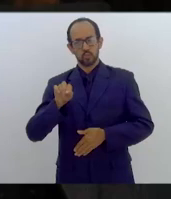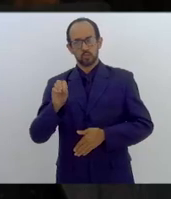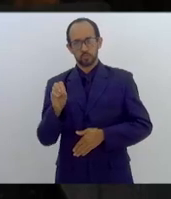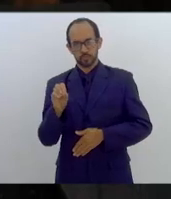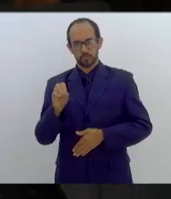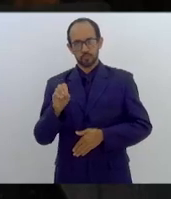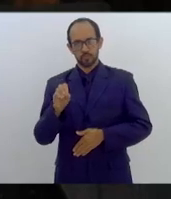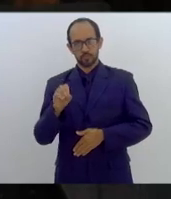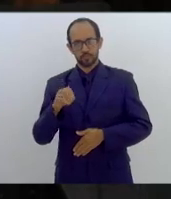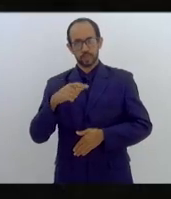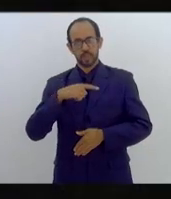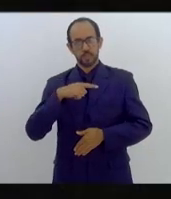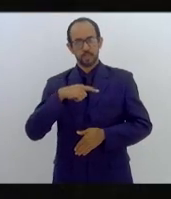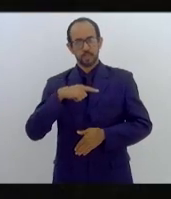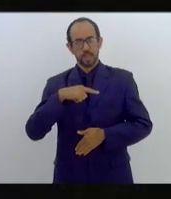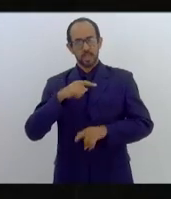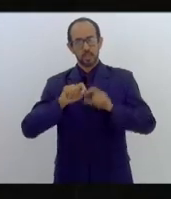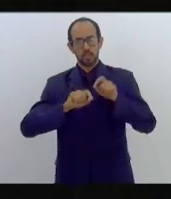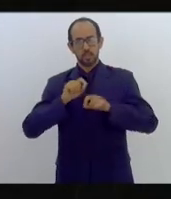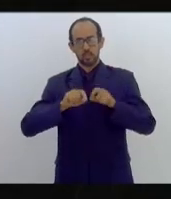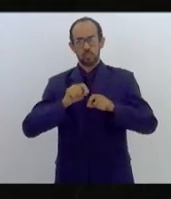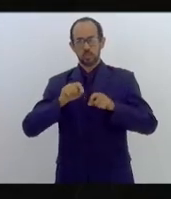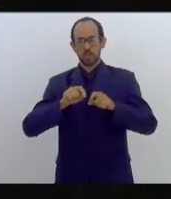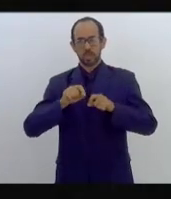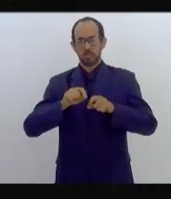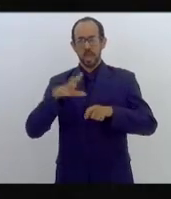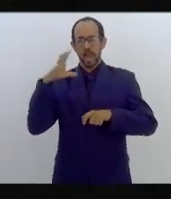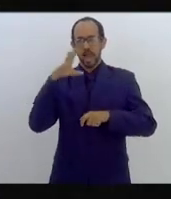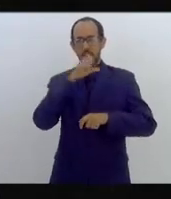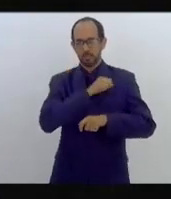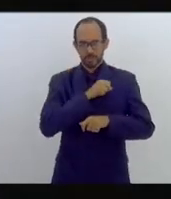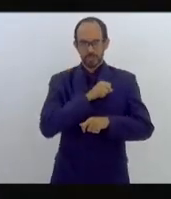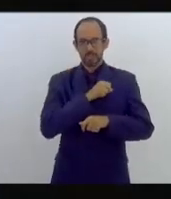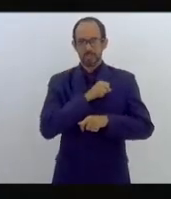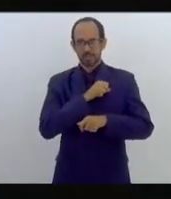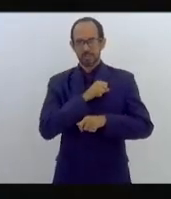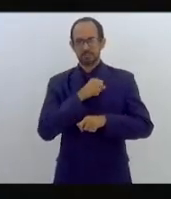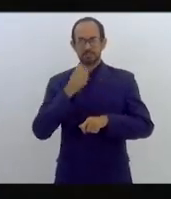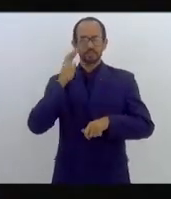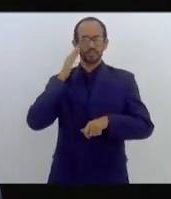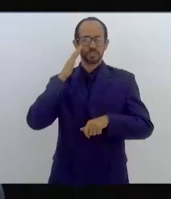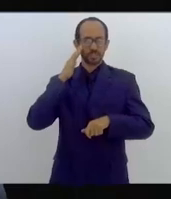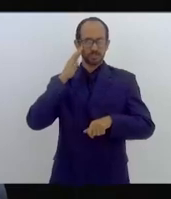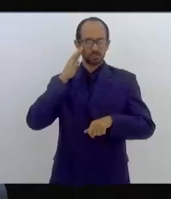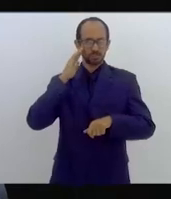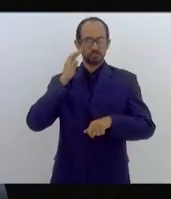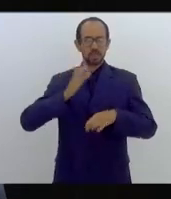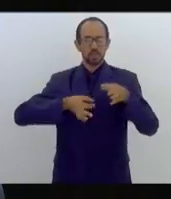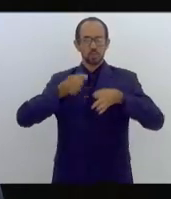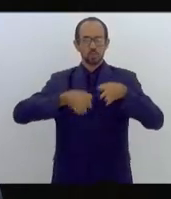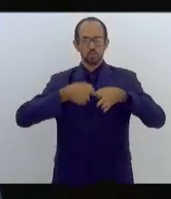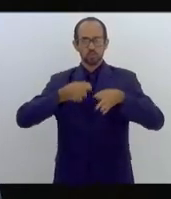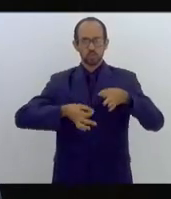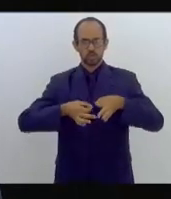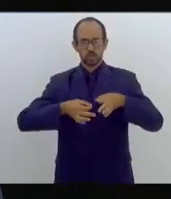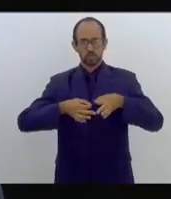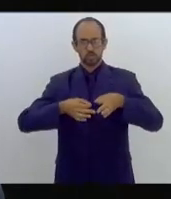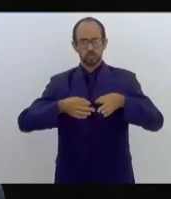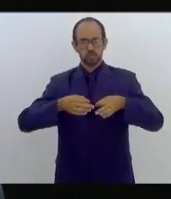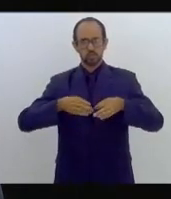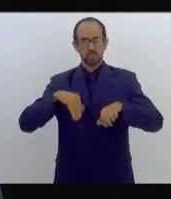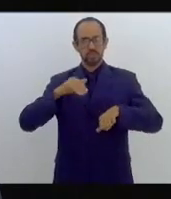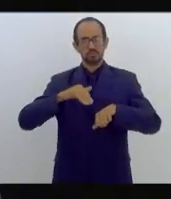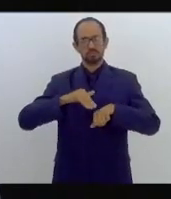E ele tem uma solidez e rapidez de interpretação jurídica das mais